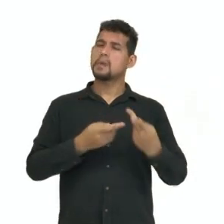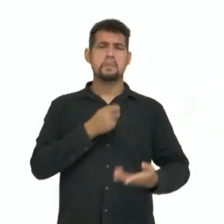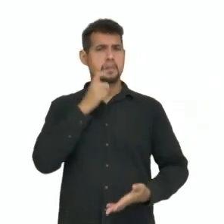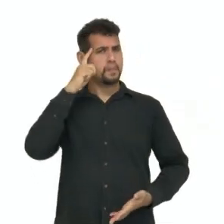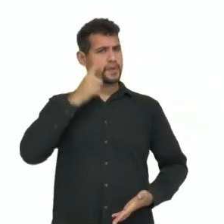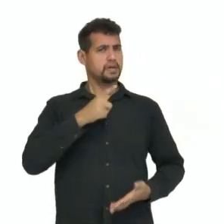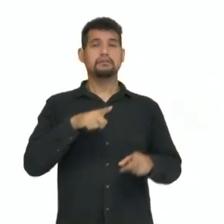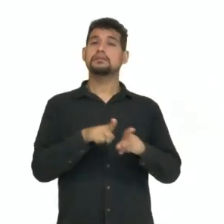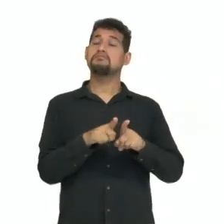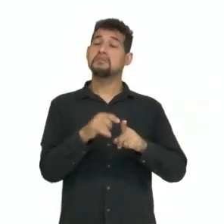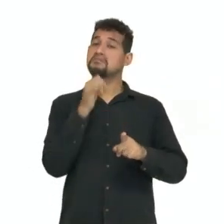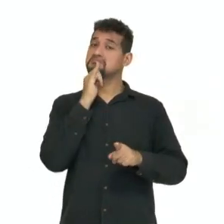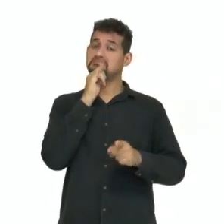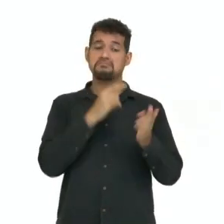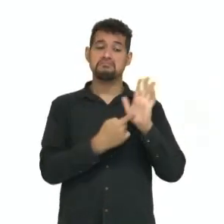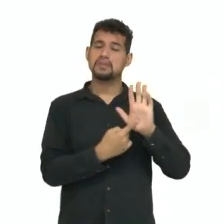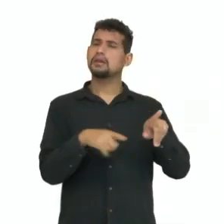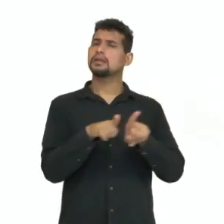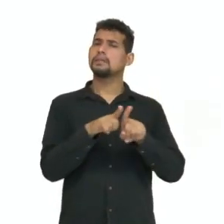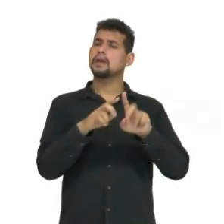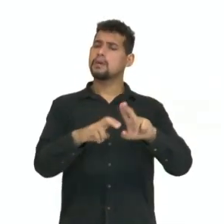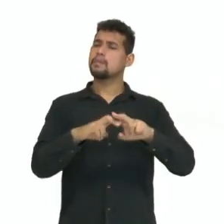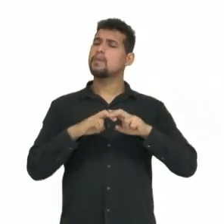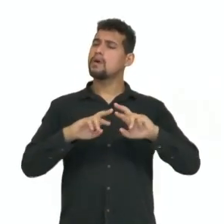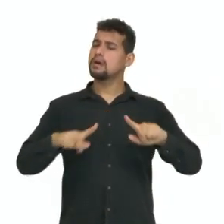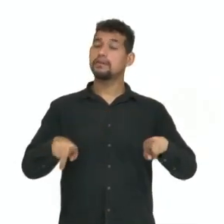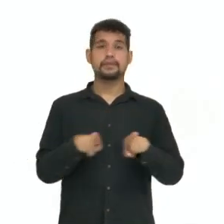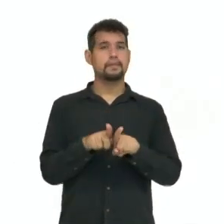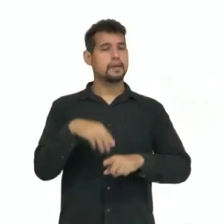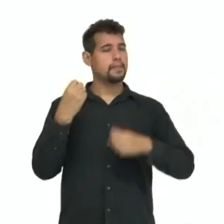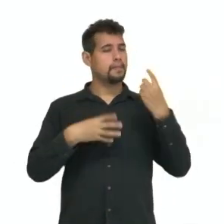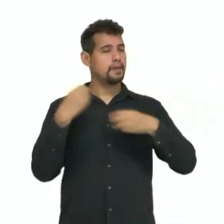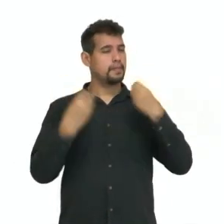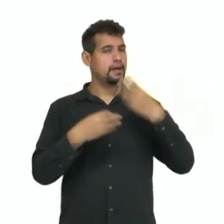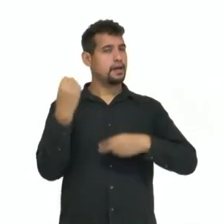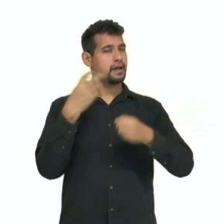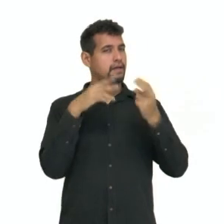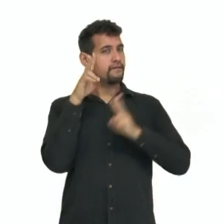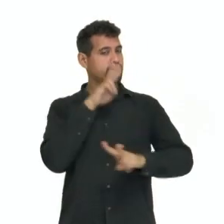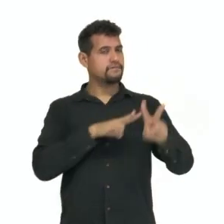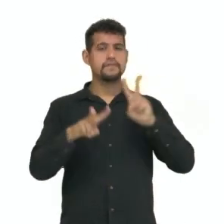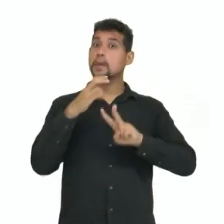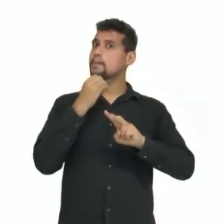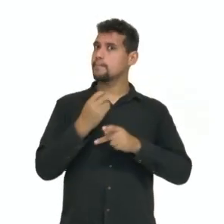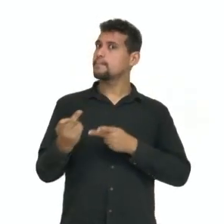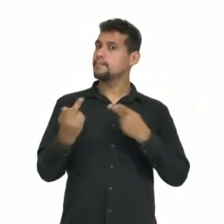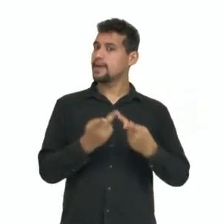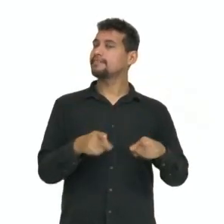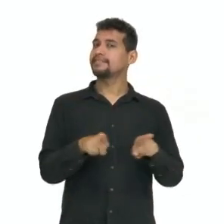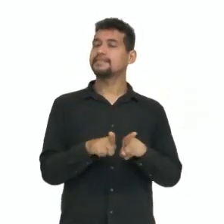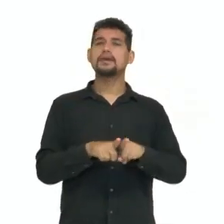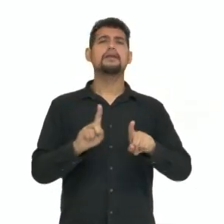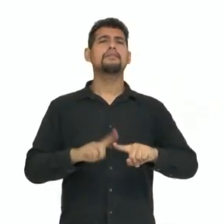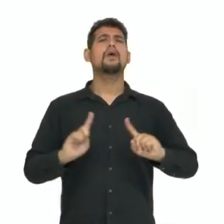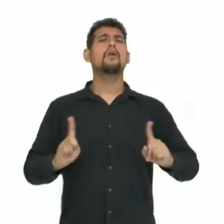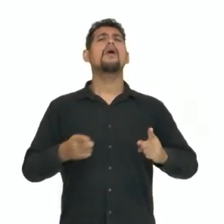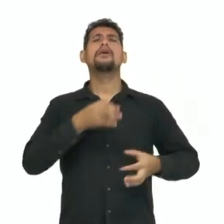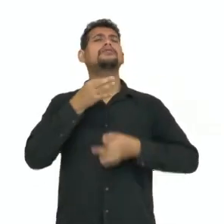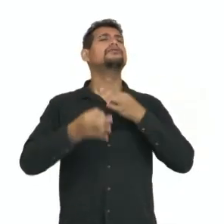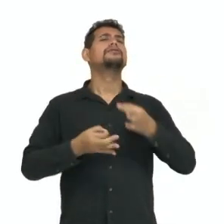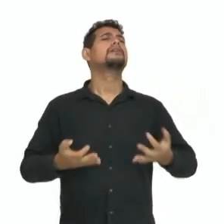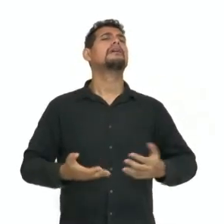de exemplificação, causa e efeito, argumentos por evidência também são muito bem-vindos. E qual que é a dica,